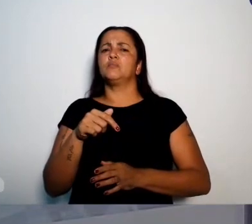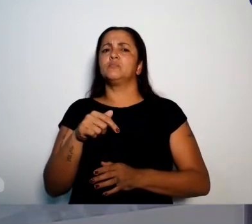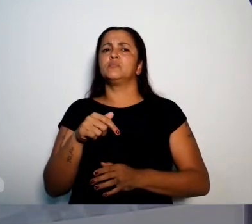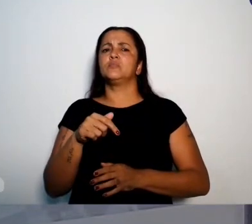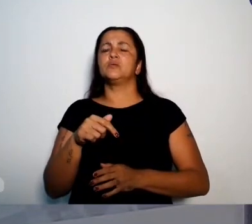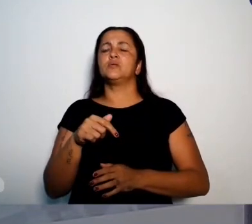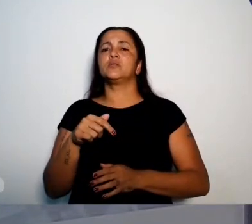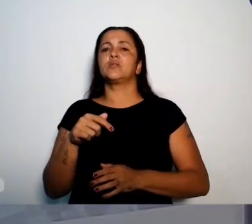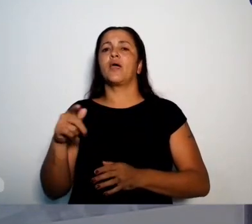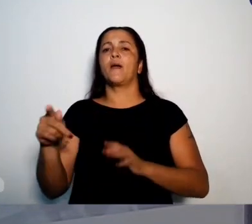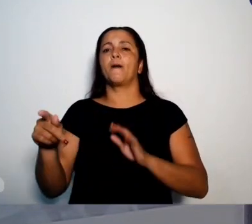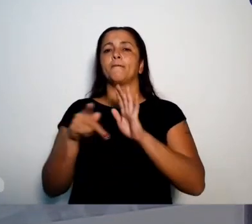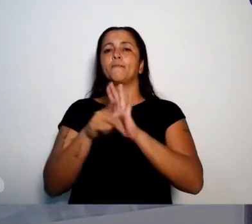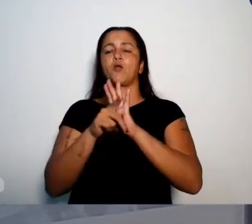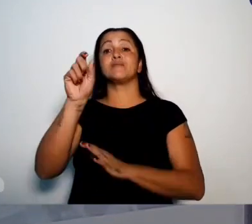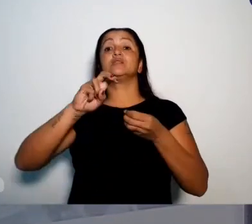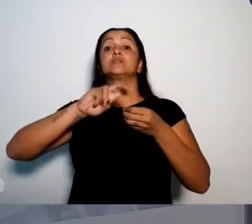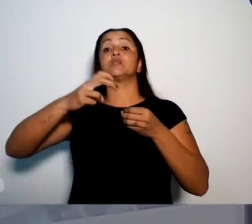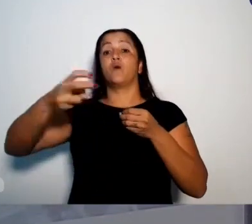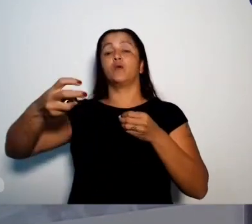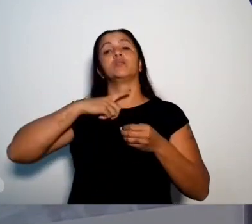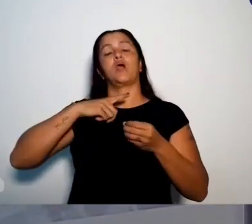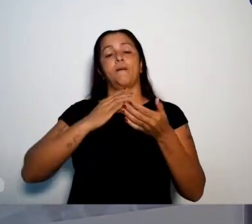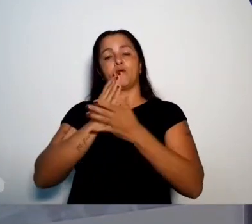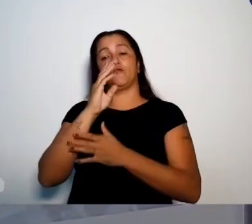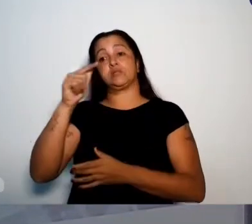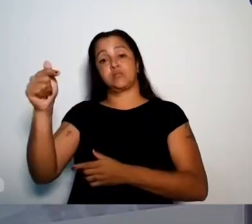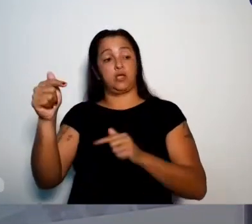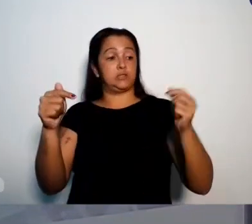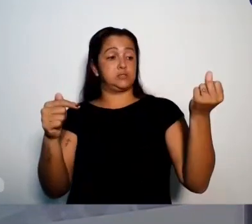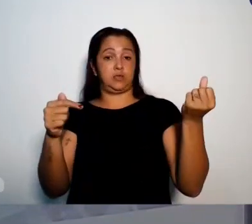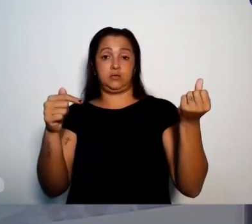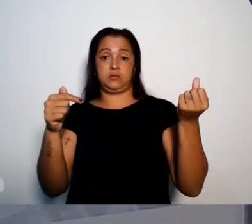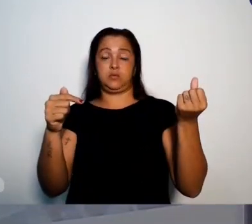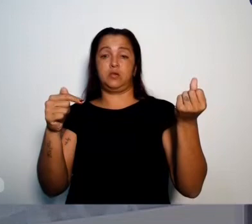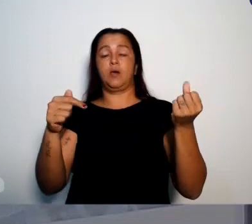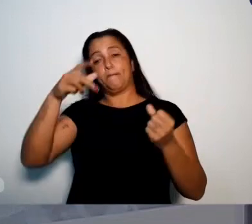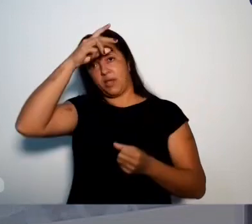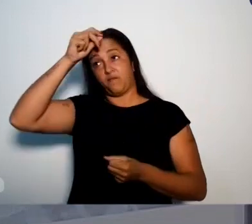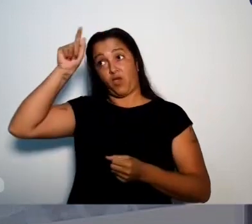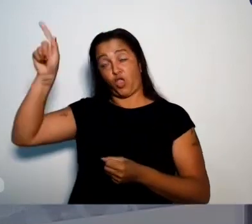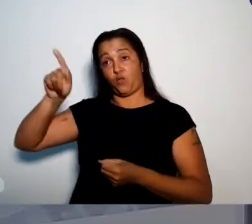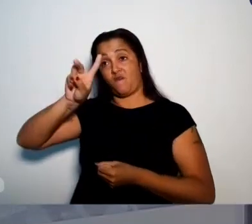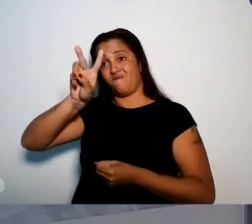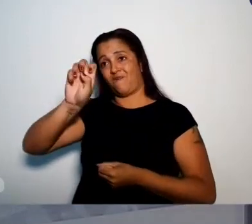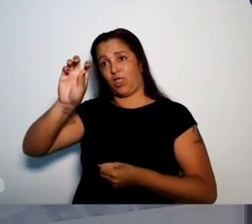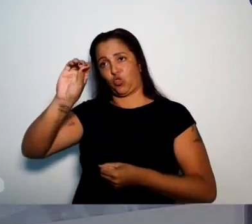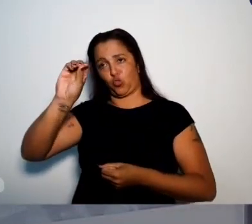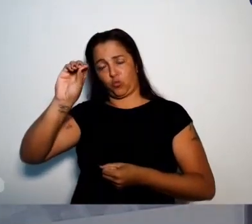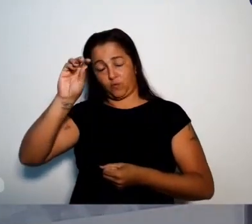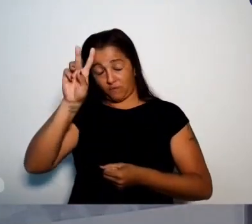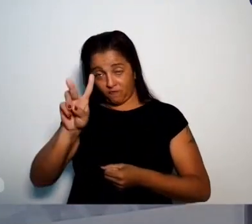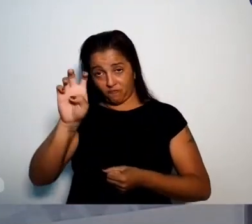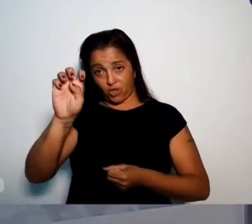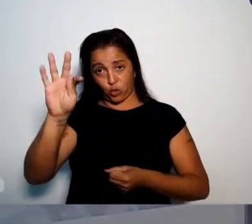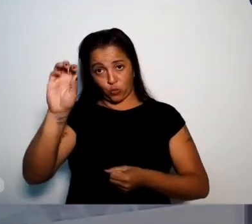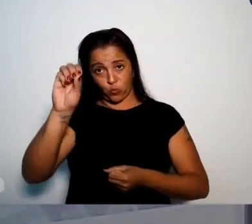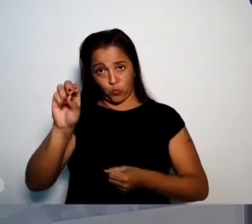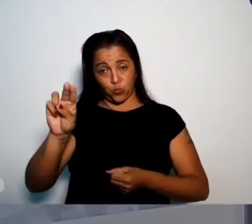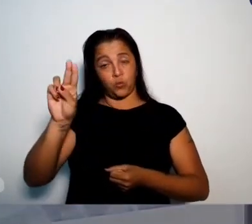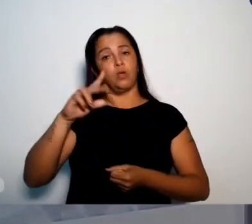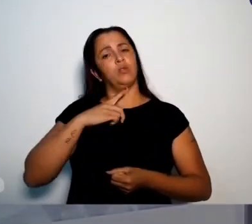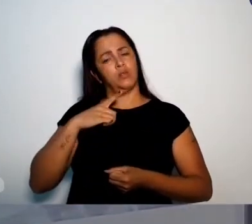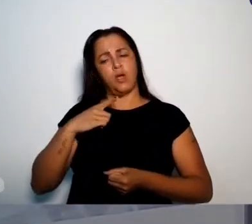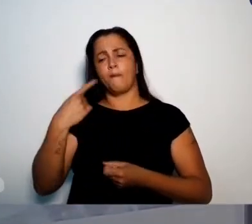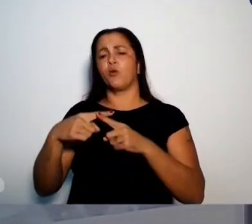Roque, aprovou por 7-6, o prefeito vetou lá, eu fui atrás, né, por não ter fiscalização